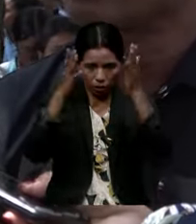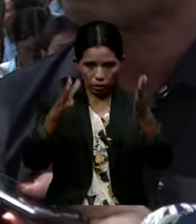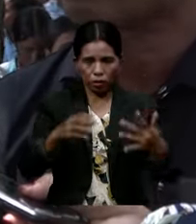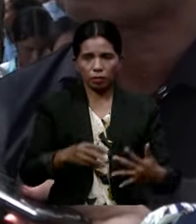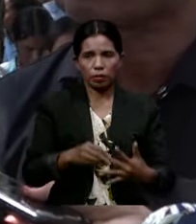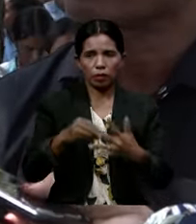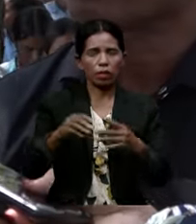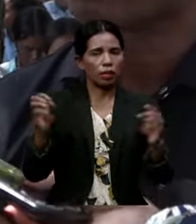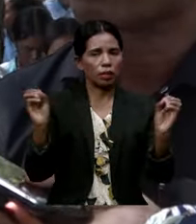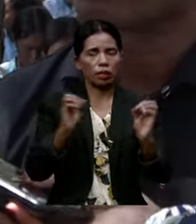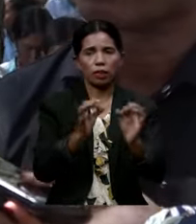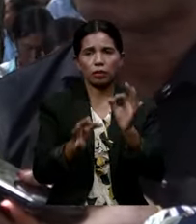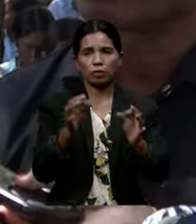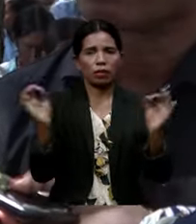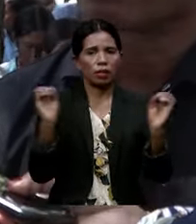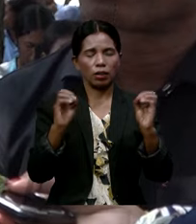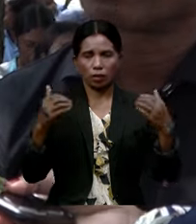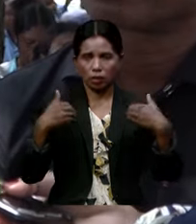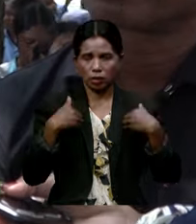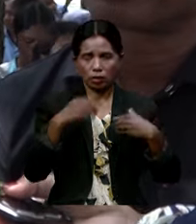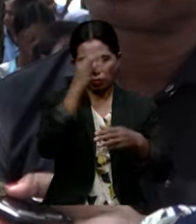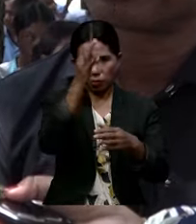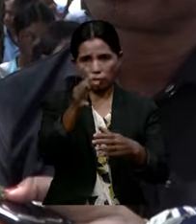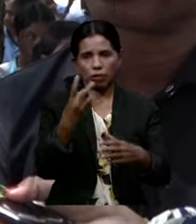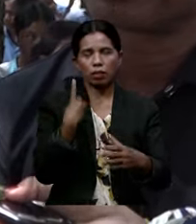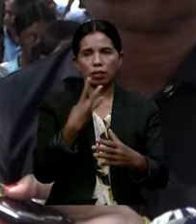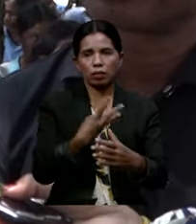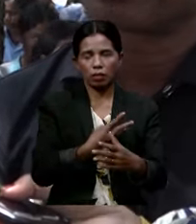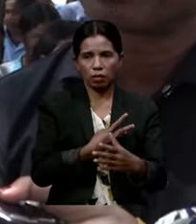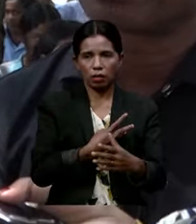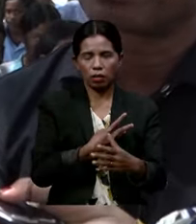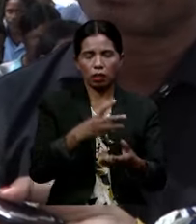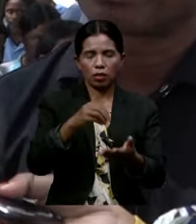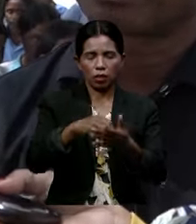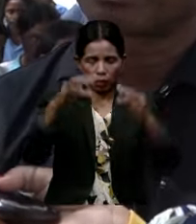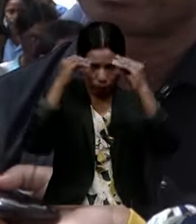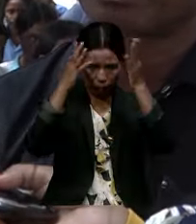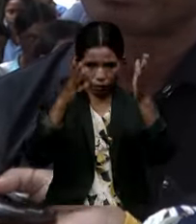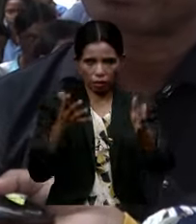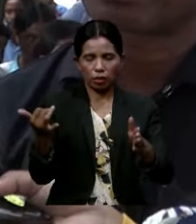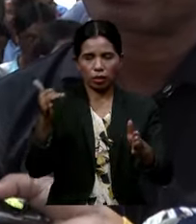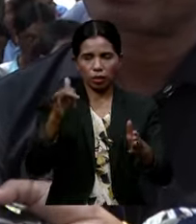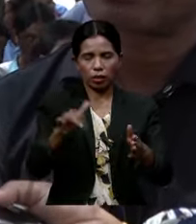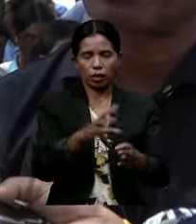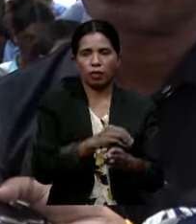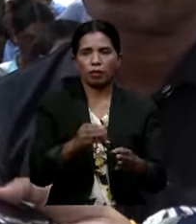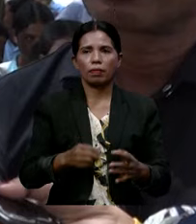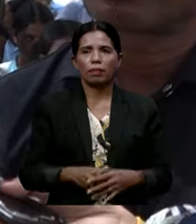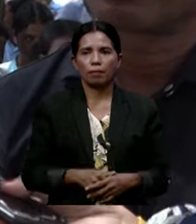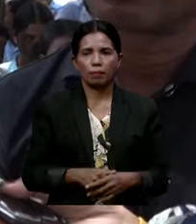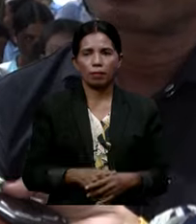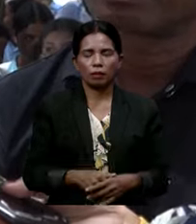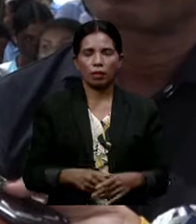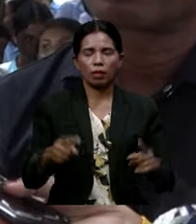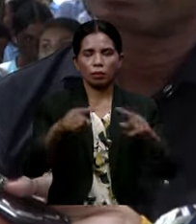aí, então, ia futuro mais, e está sei, recruta o professor ser parcialmente.